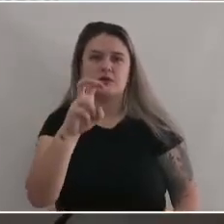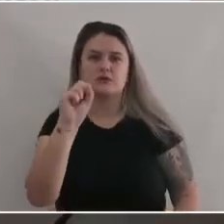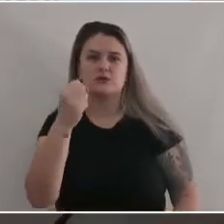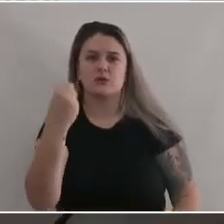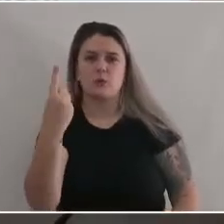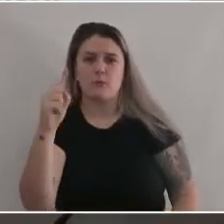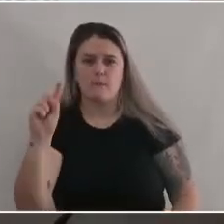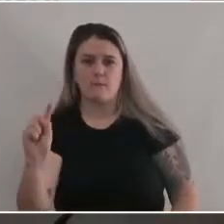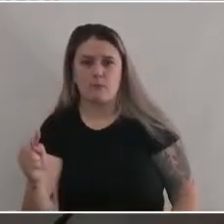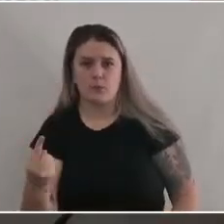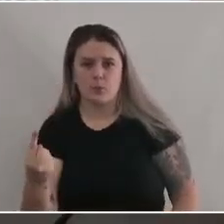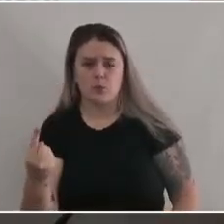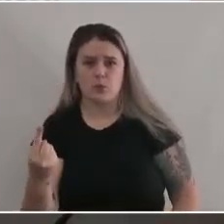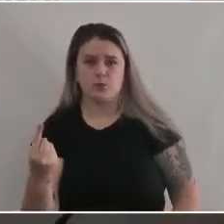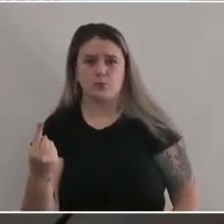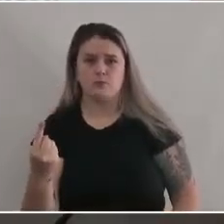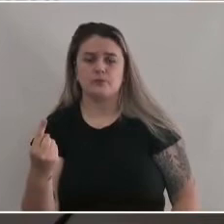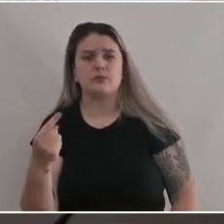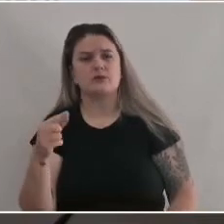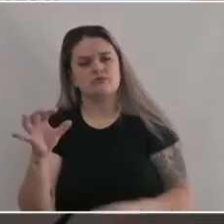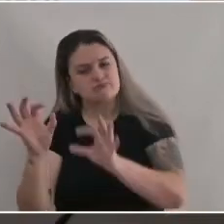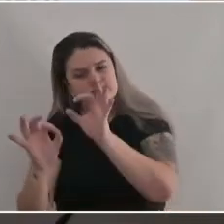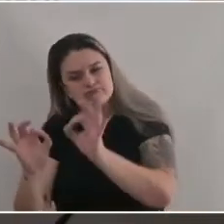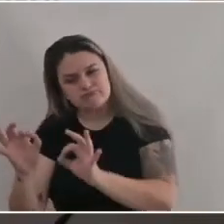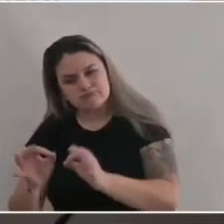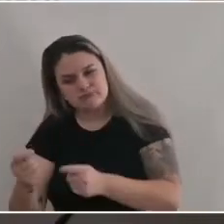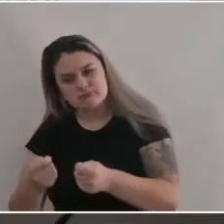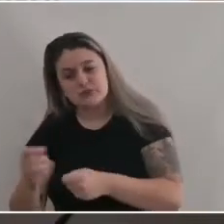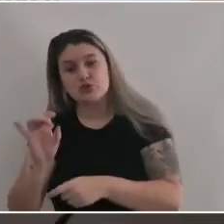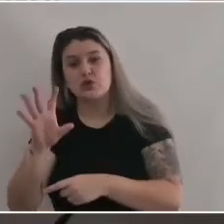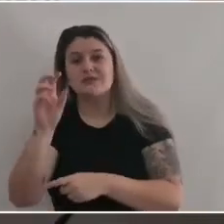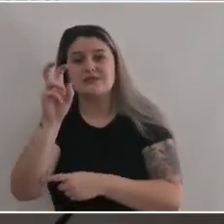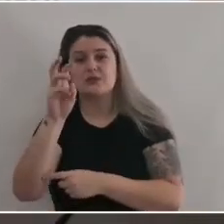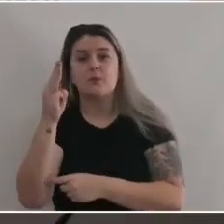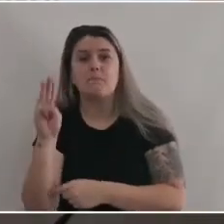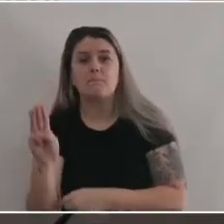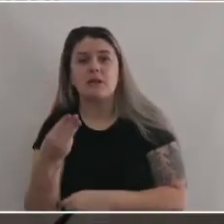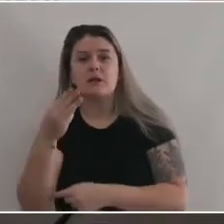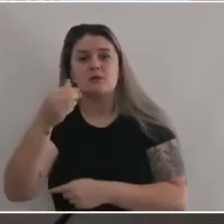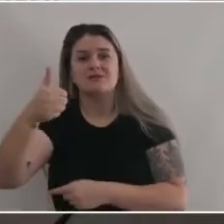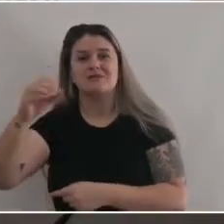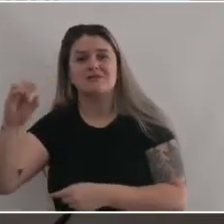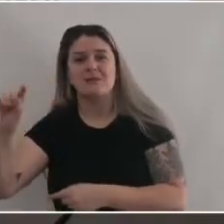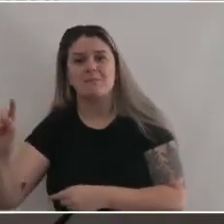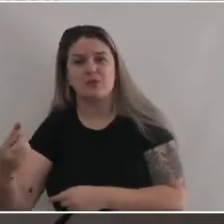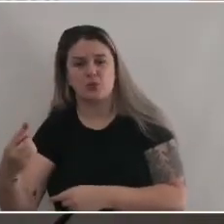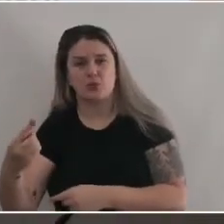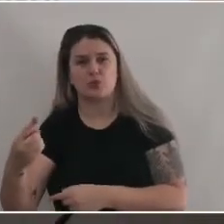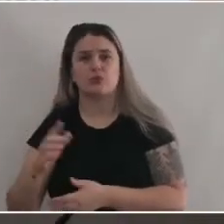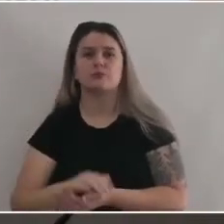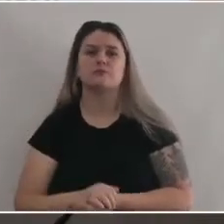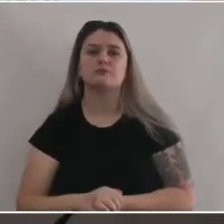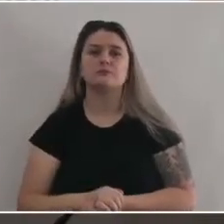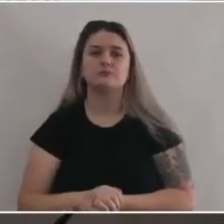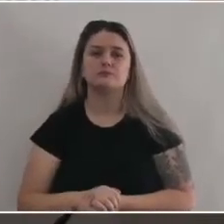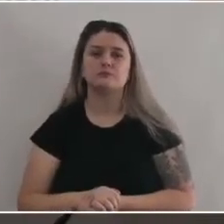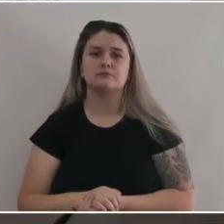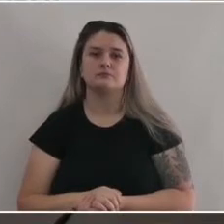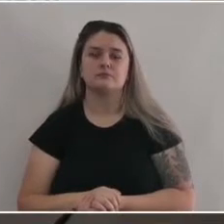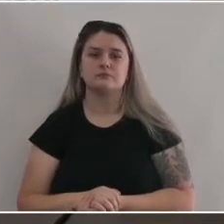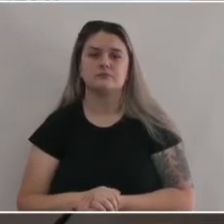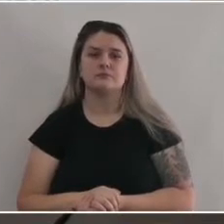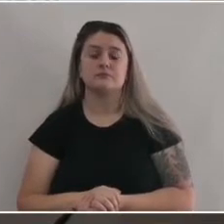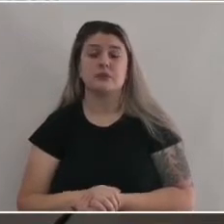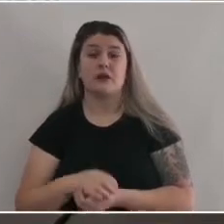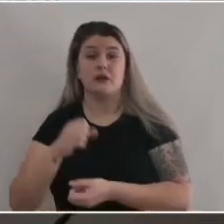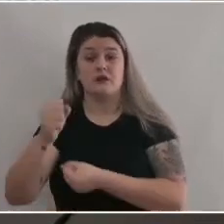6.581.000. Foi elaborado um orçamento de 5.100.000, correspondendo a 77,49%.